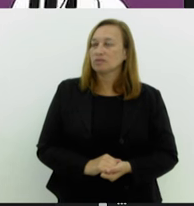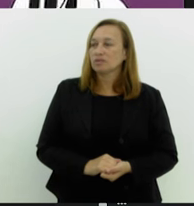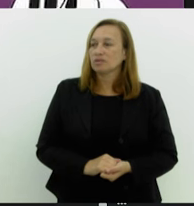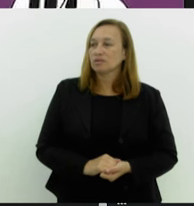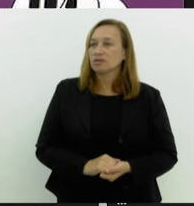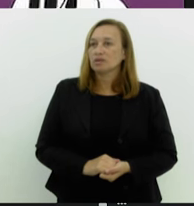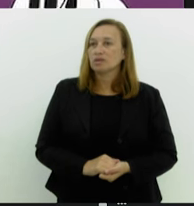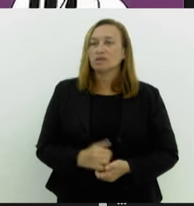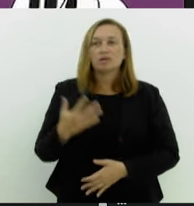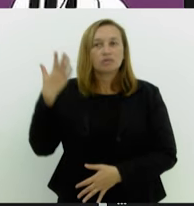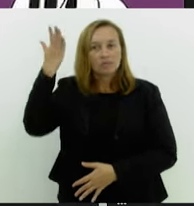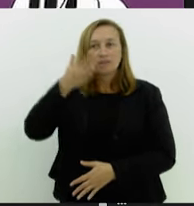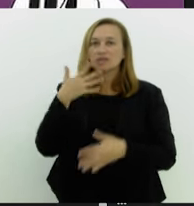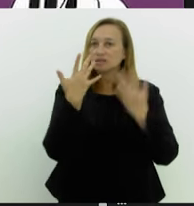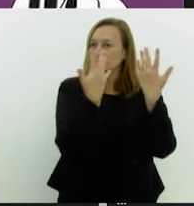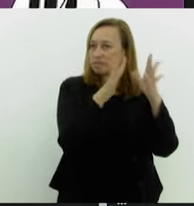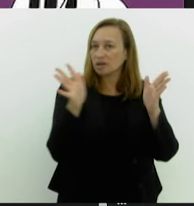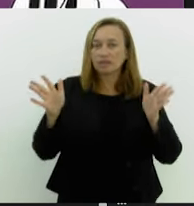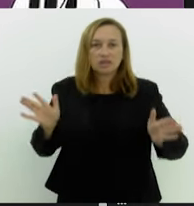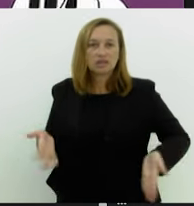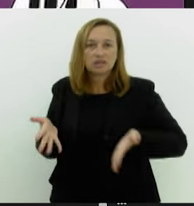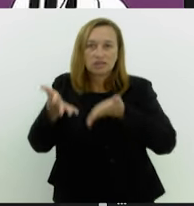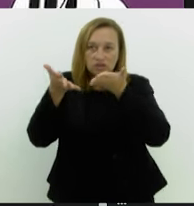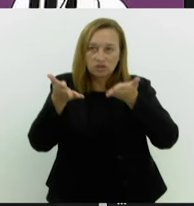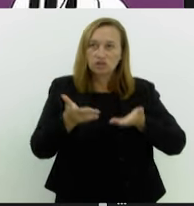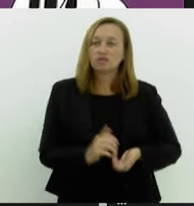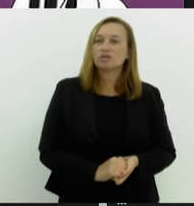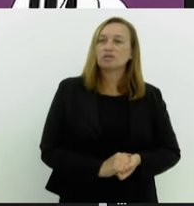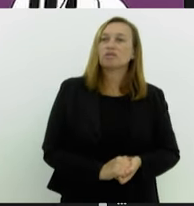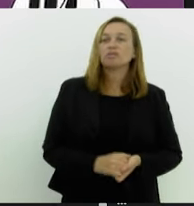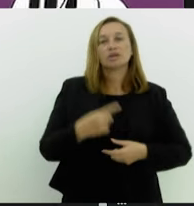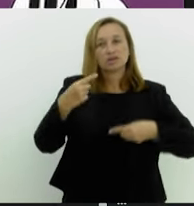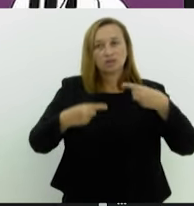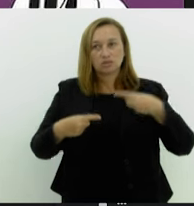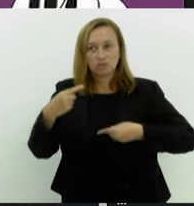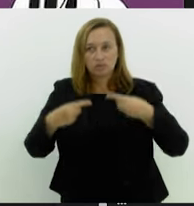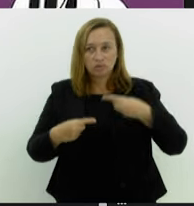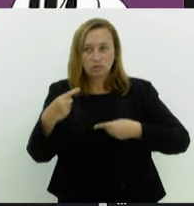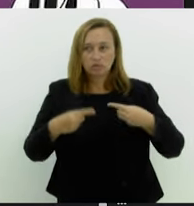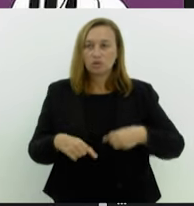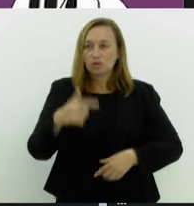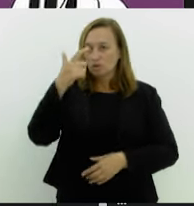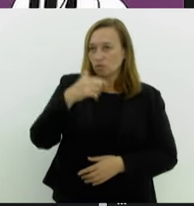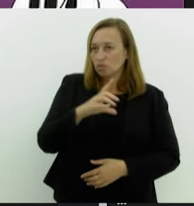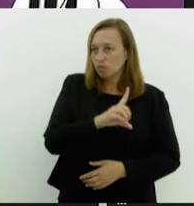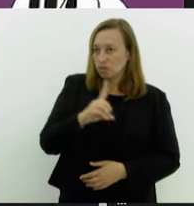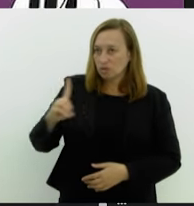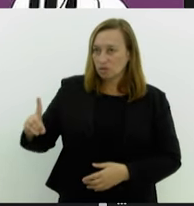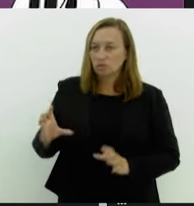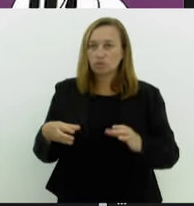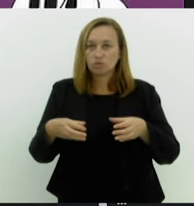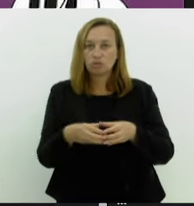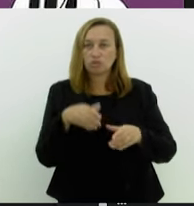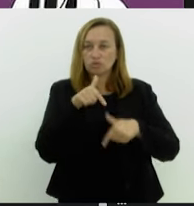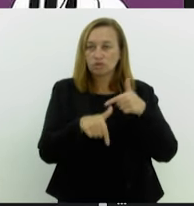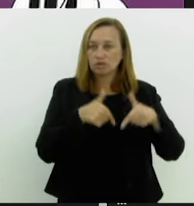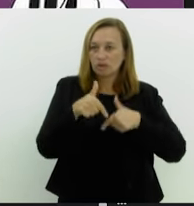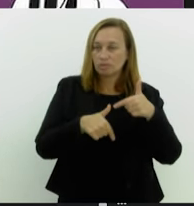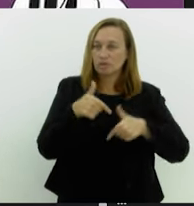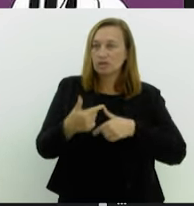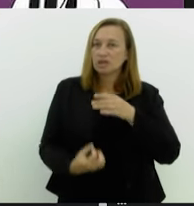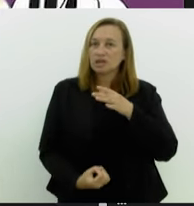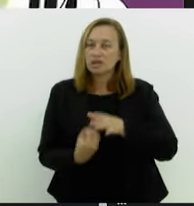de de de parabenização de incentivo para esse debate Eu Sou coordenadora de um grupo de trabalho